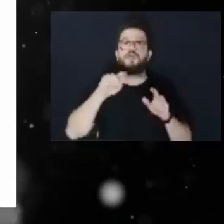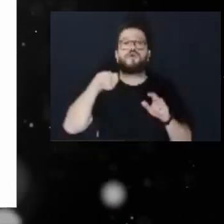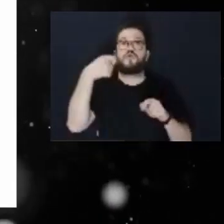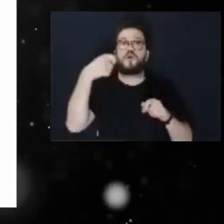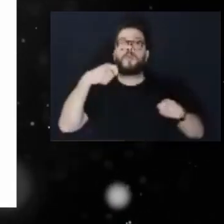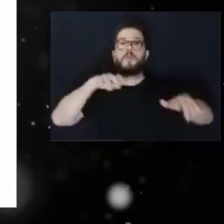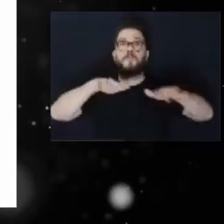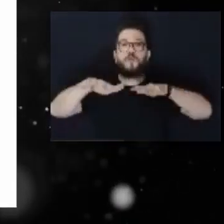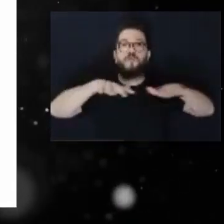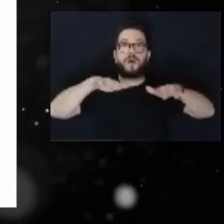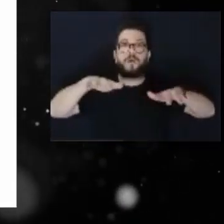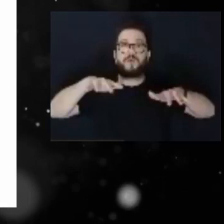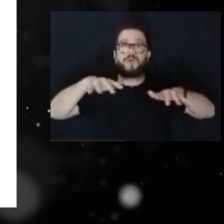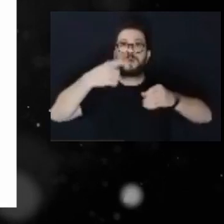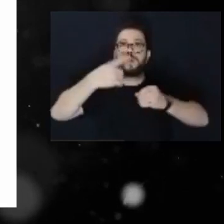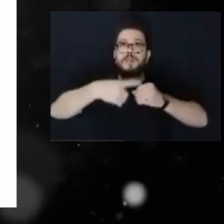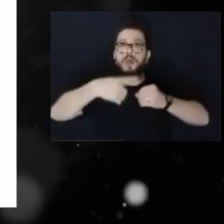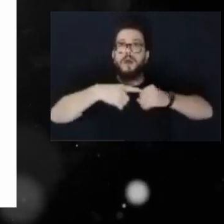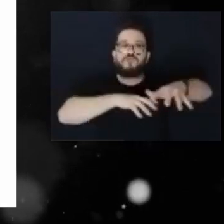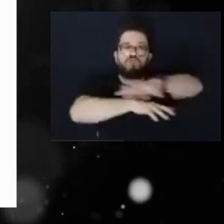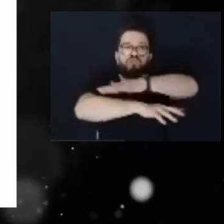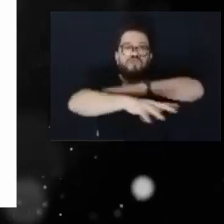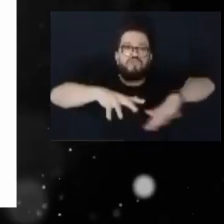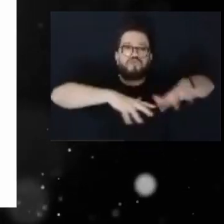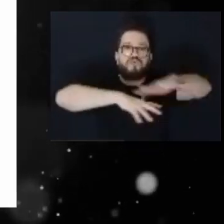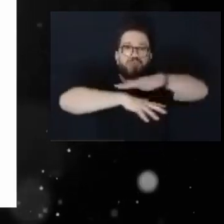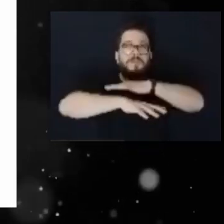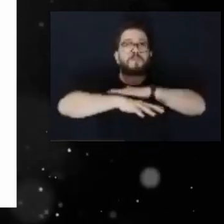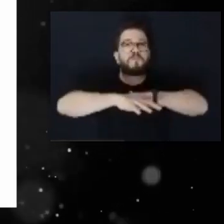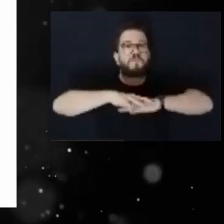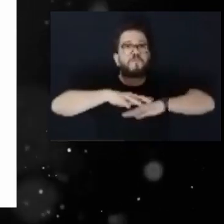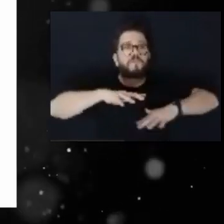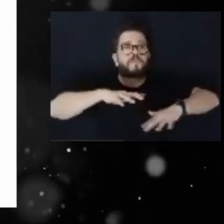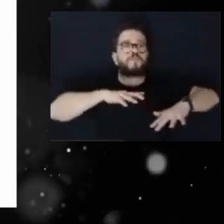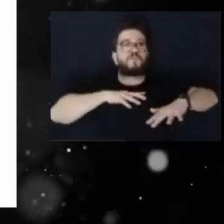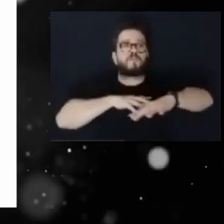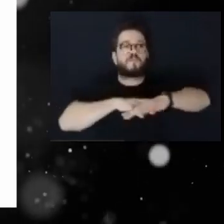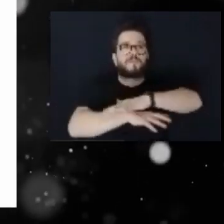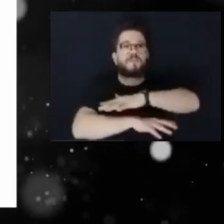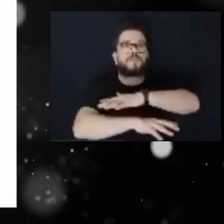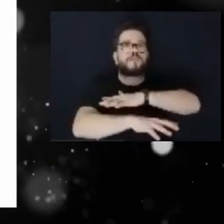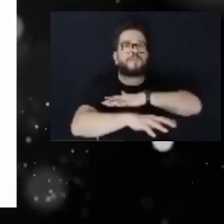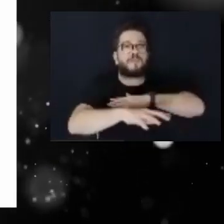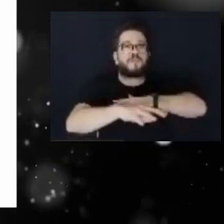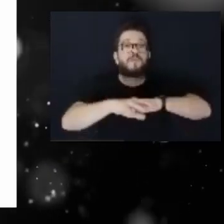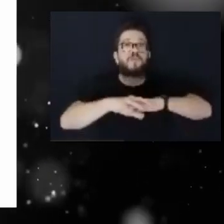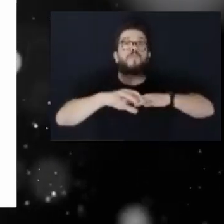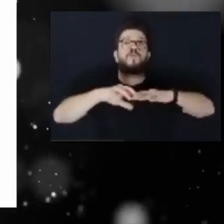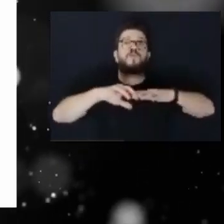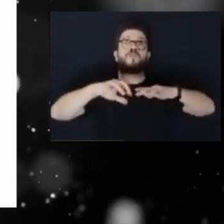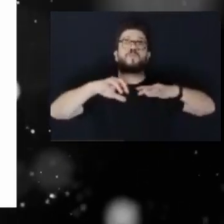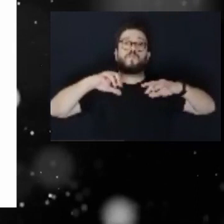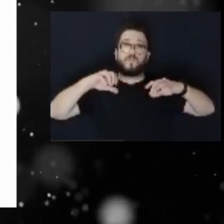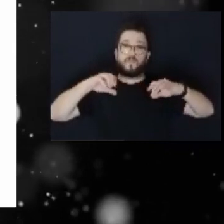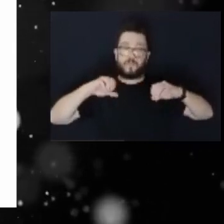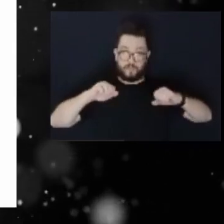né? Nós vemos que se atingiu picos de maior isolamento social, mas